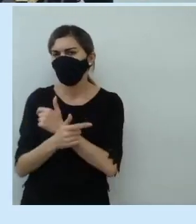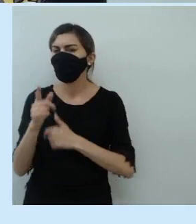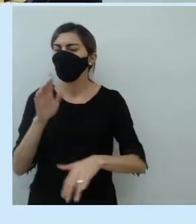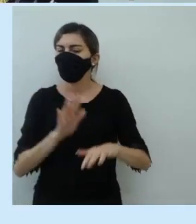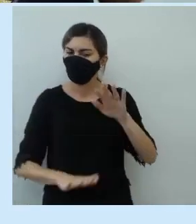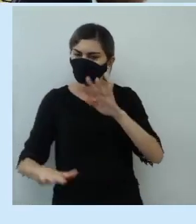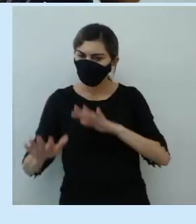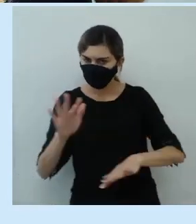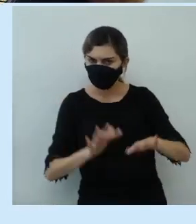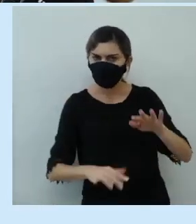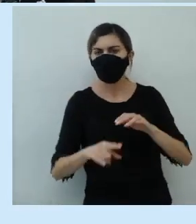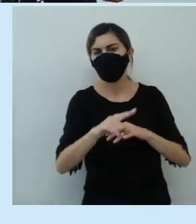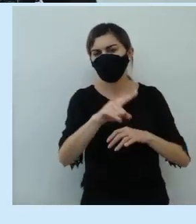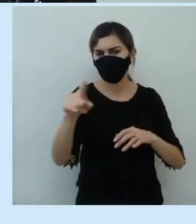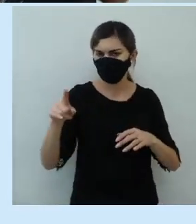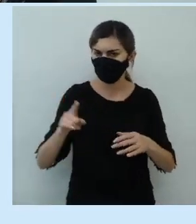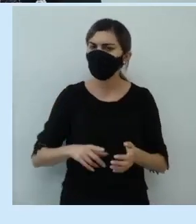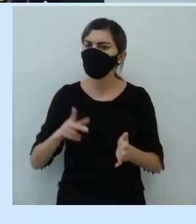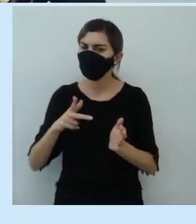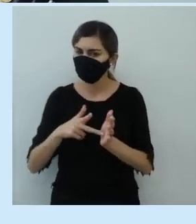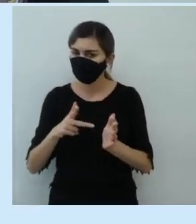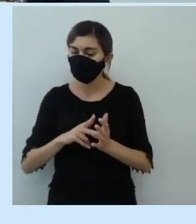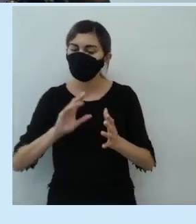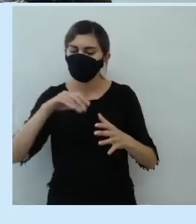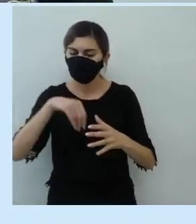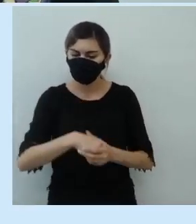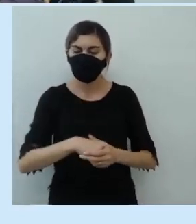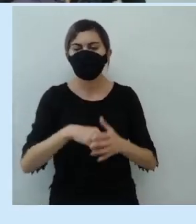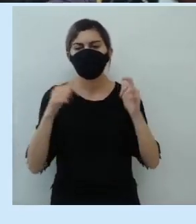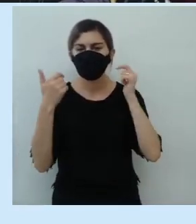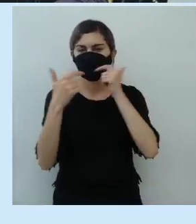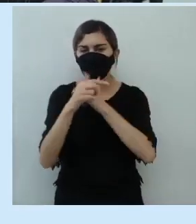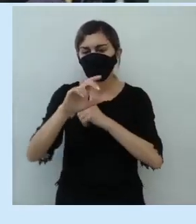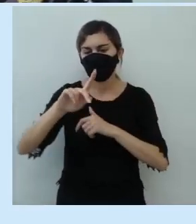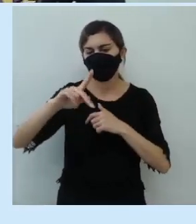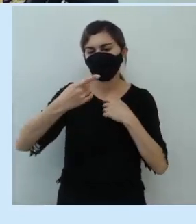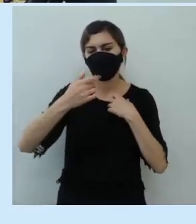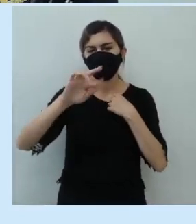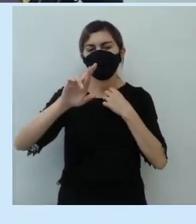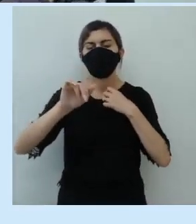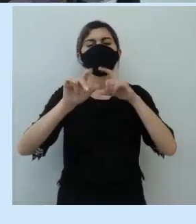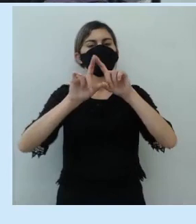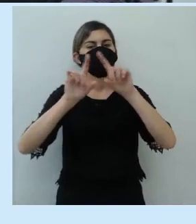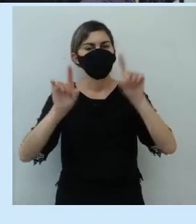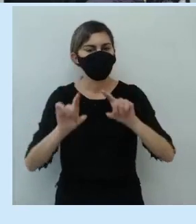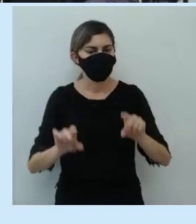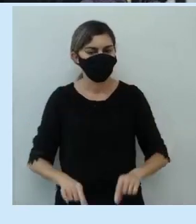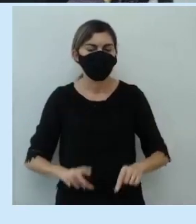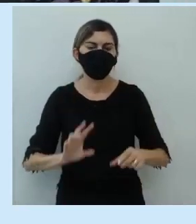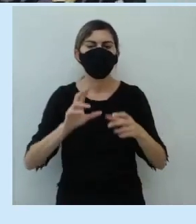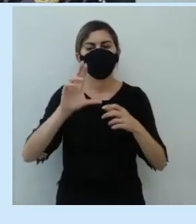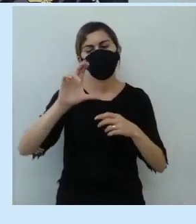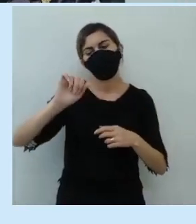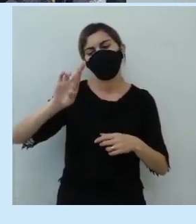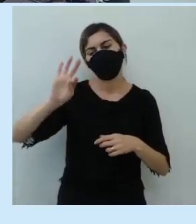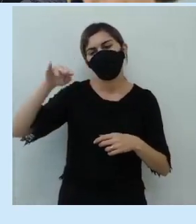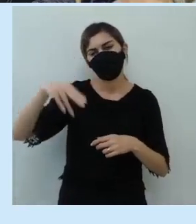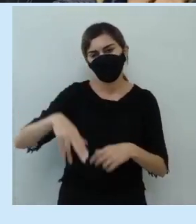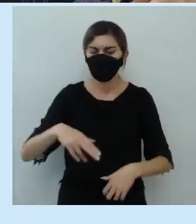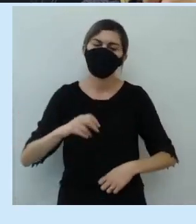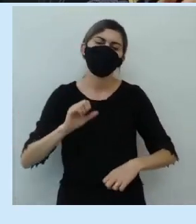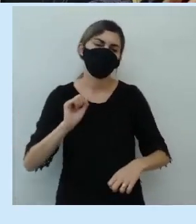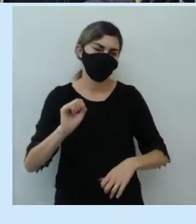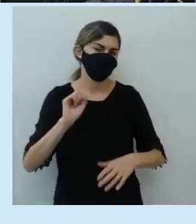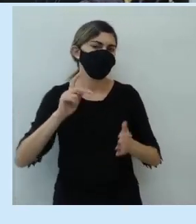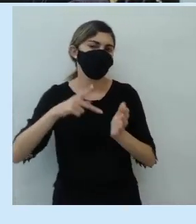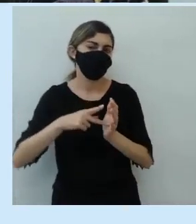Cuidado, porque isso pode ser uma verdade dentro da charge, dentro da tirinha, dentro do cartoon, pode ser uma